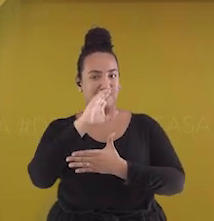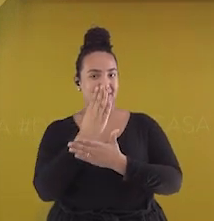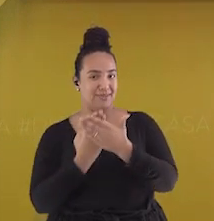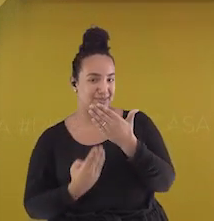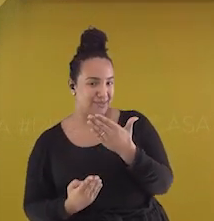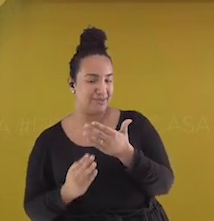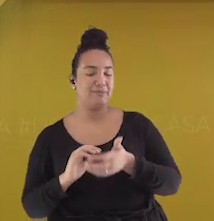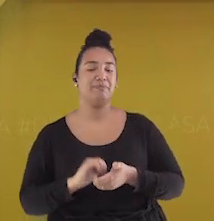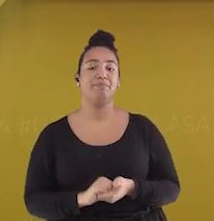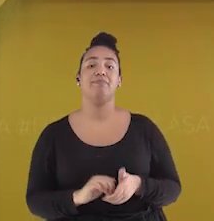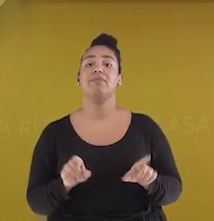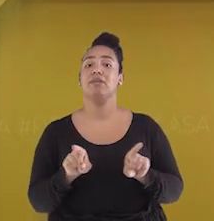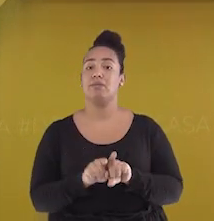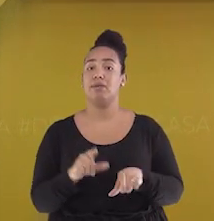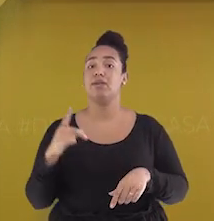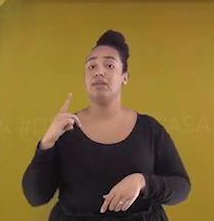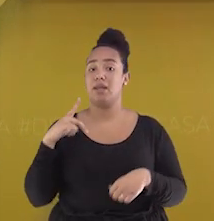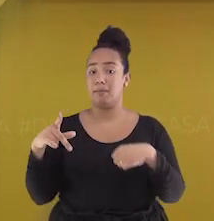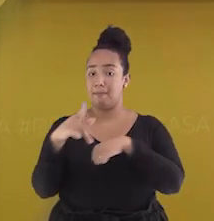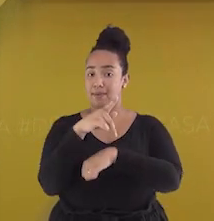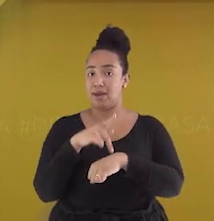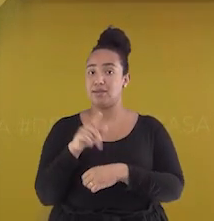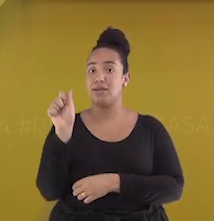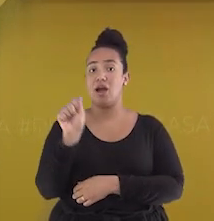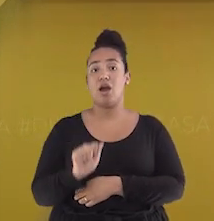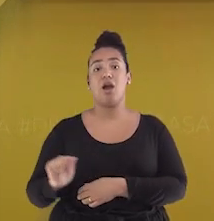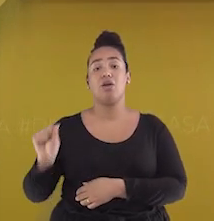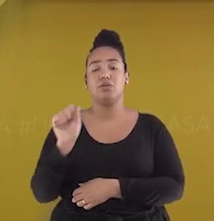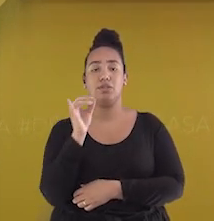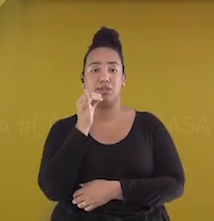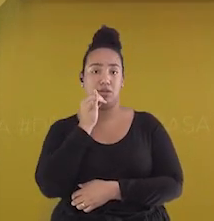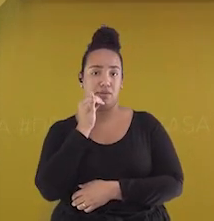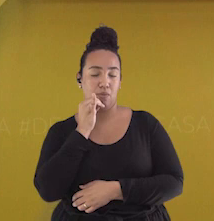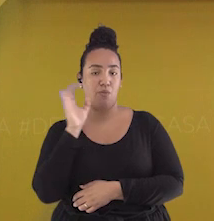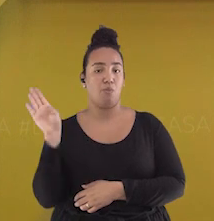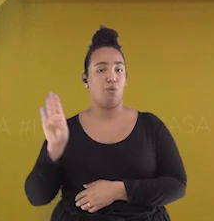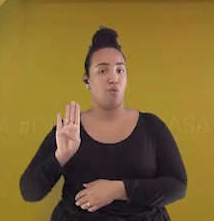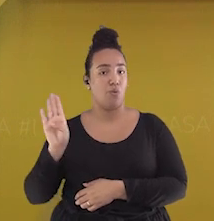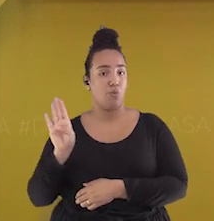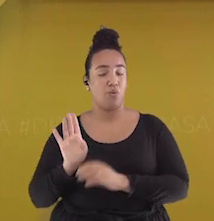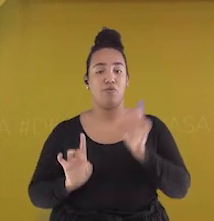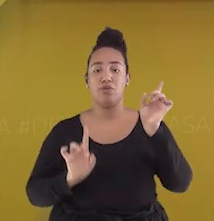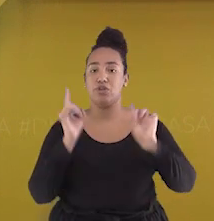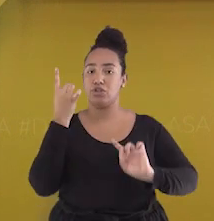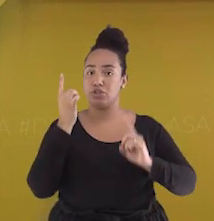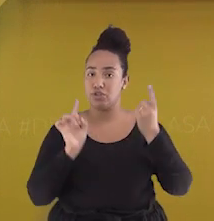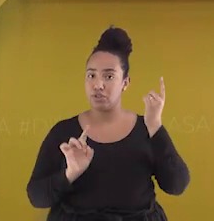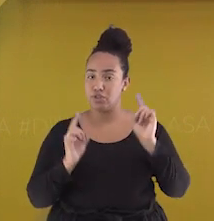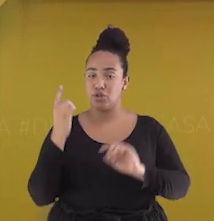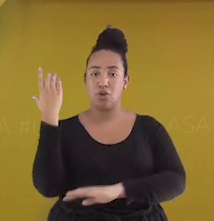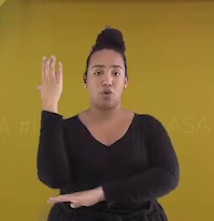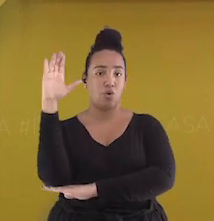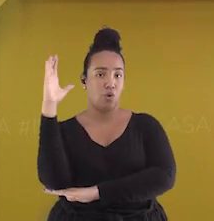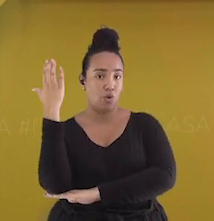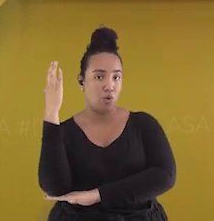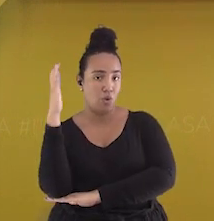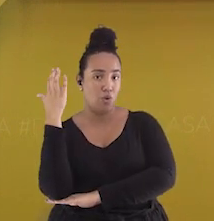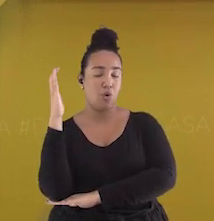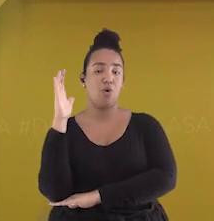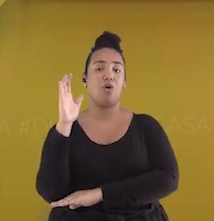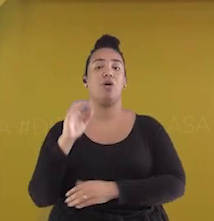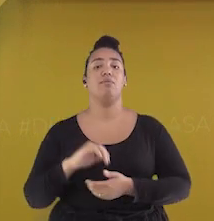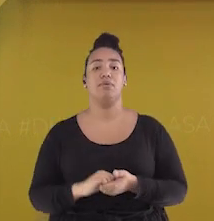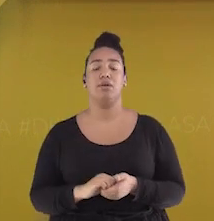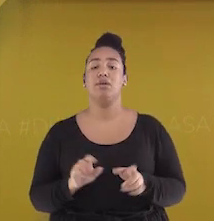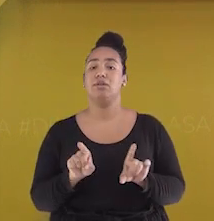Esse bloco conta também com países associados, que são Bolívia, Chile, Colômbia, Equador,